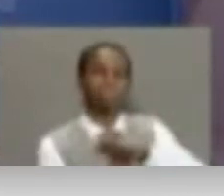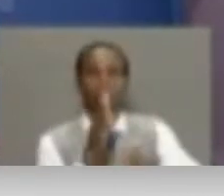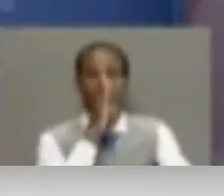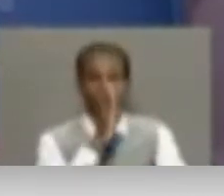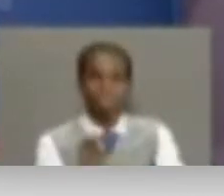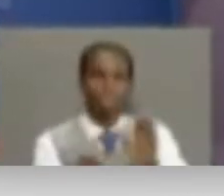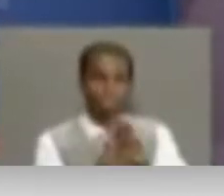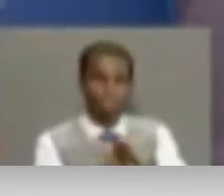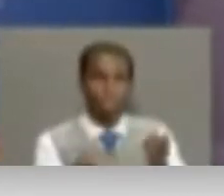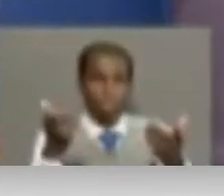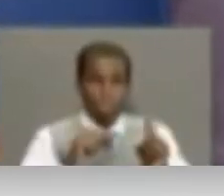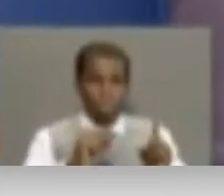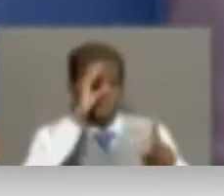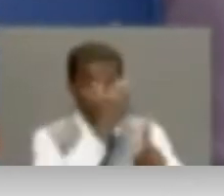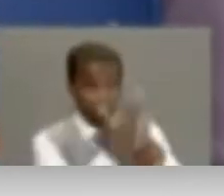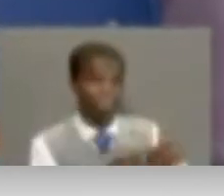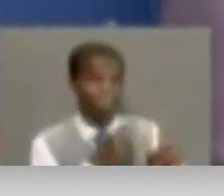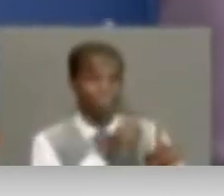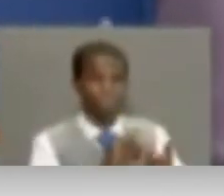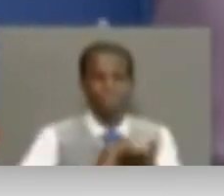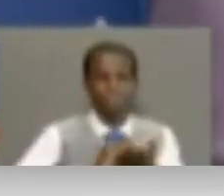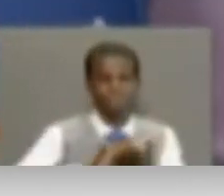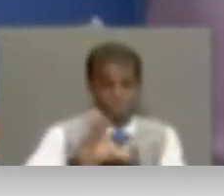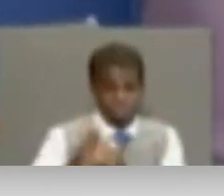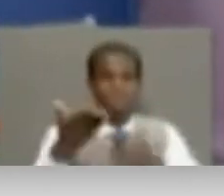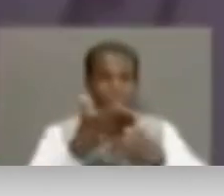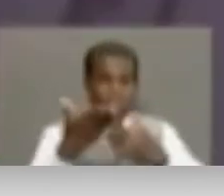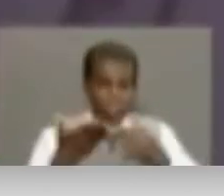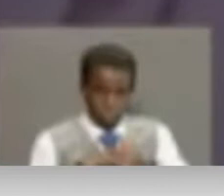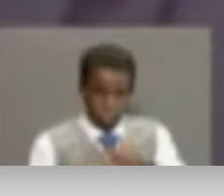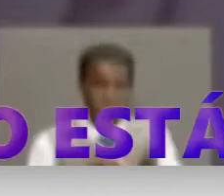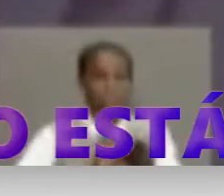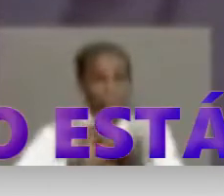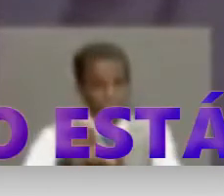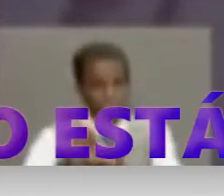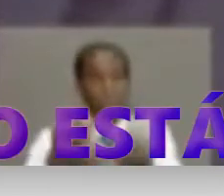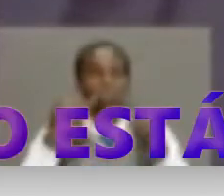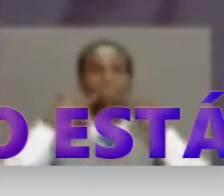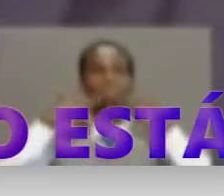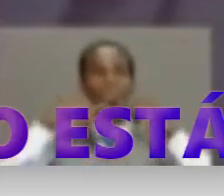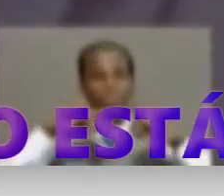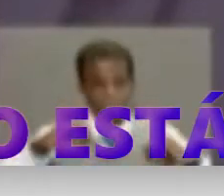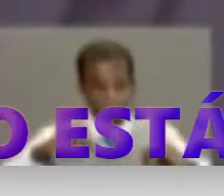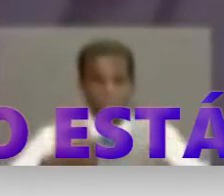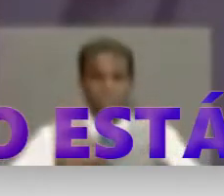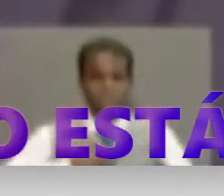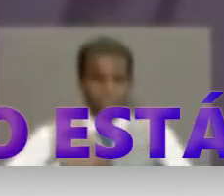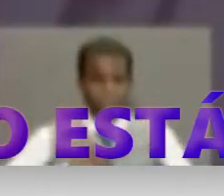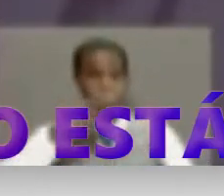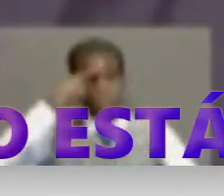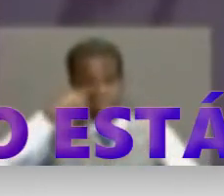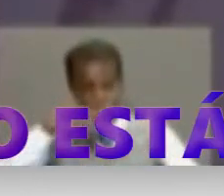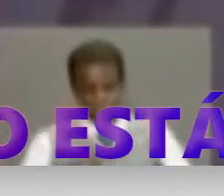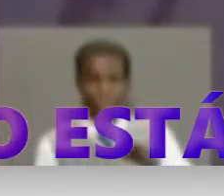expressa, remete uma declaração de vontade onde deseja, onde expressa a vontade de desistir da candidatura, oh, perdão, da cidadania,